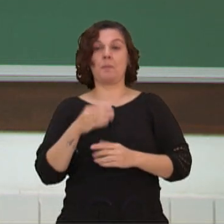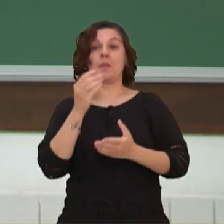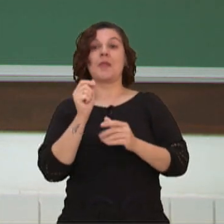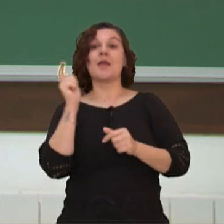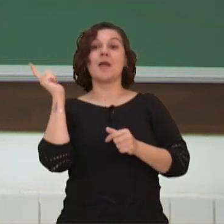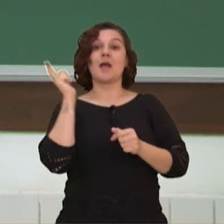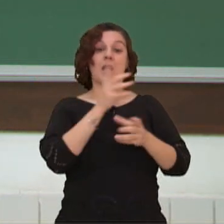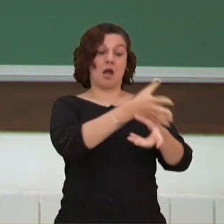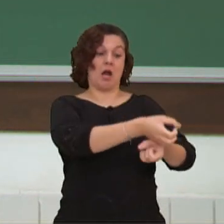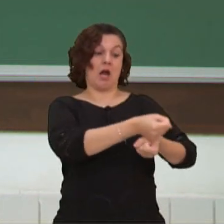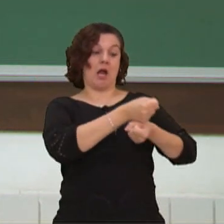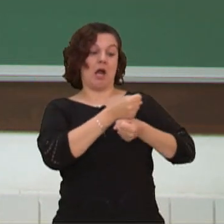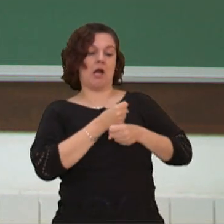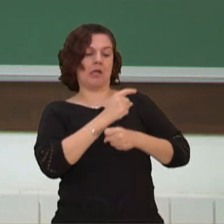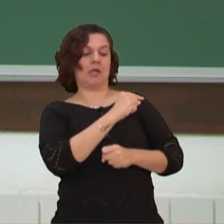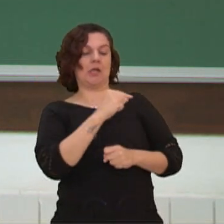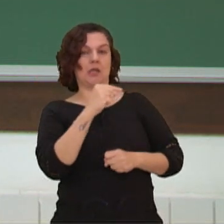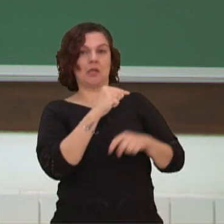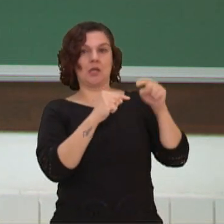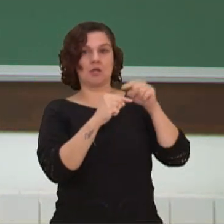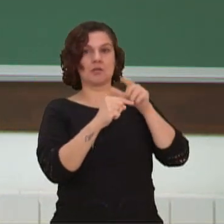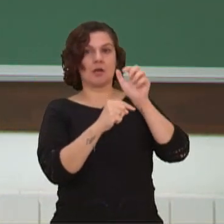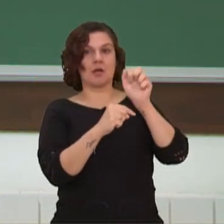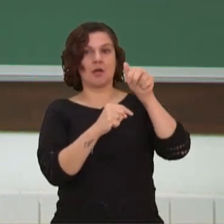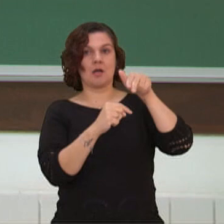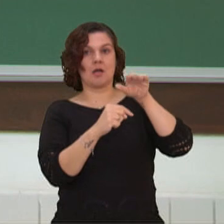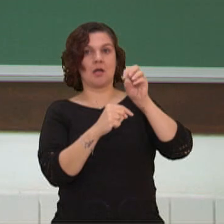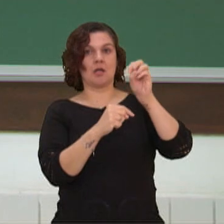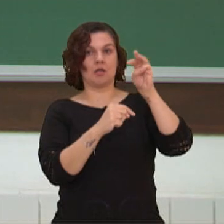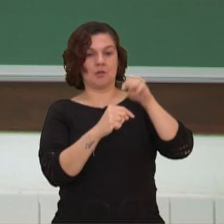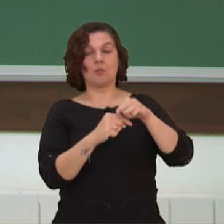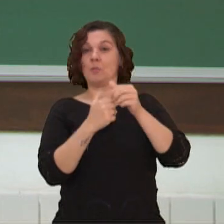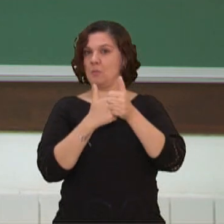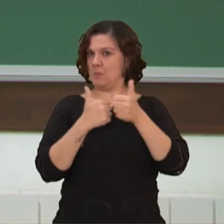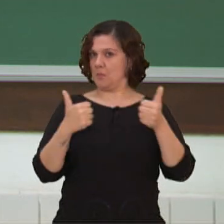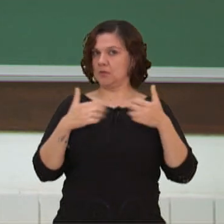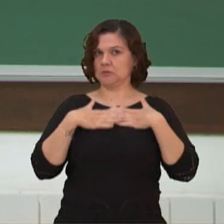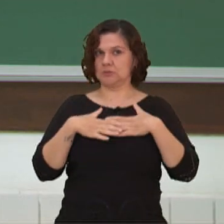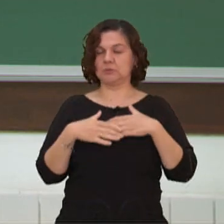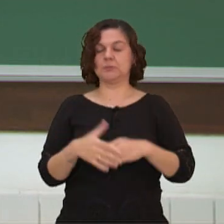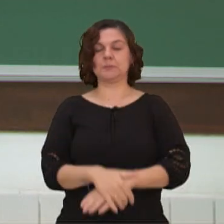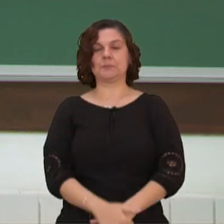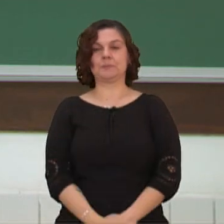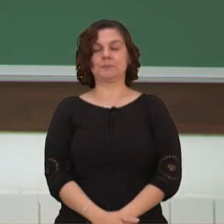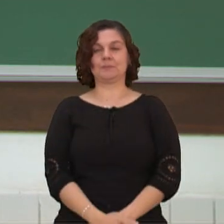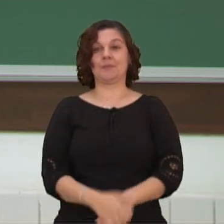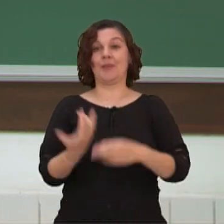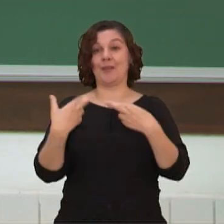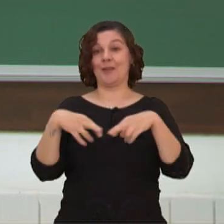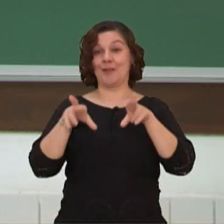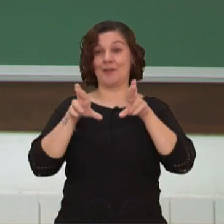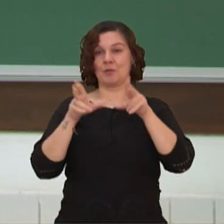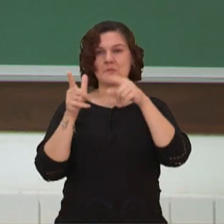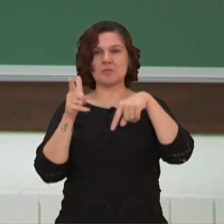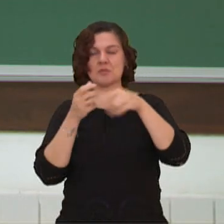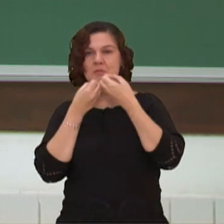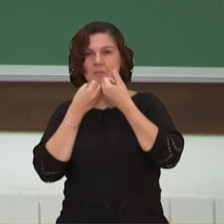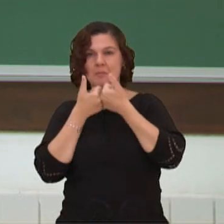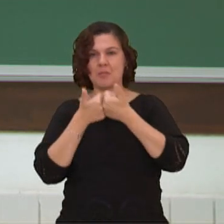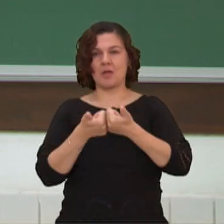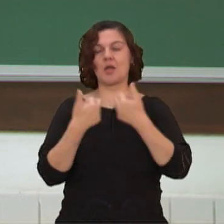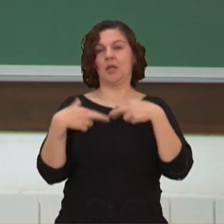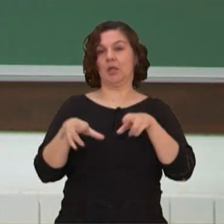elétrons, fica negativo, chama-se ânion. Tranquilo? Tomara que você esteja bem, tomara que você esteja fazendo